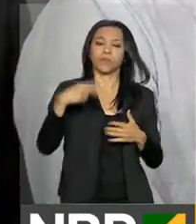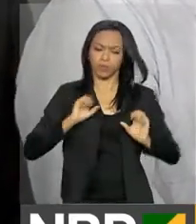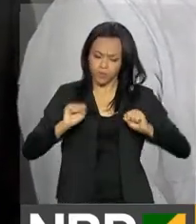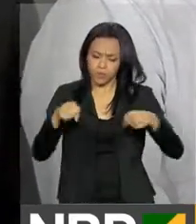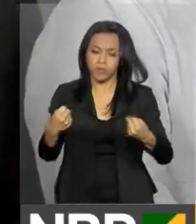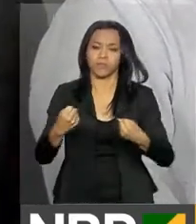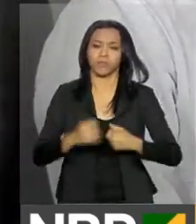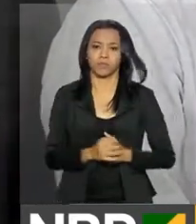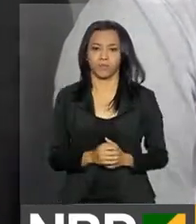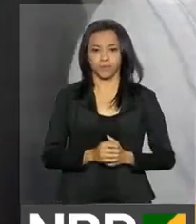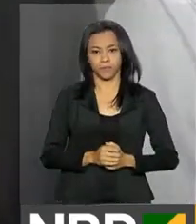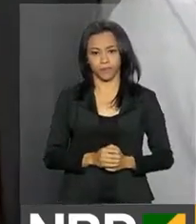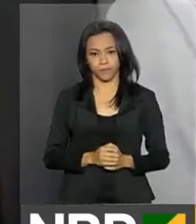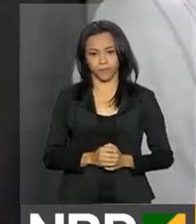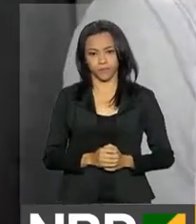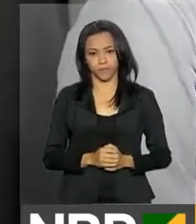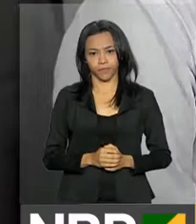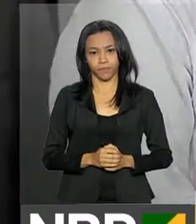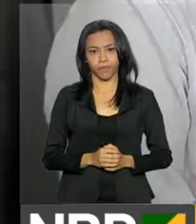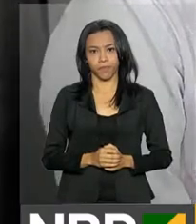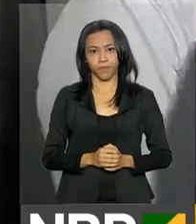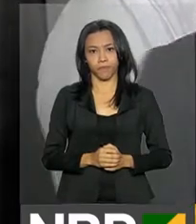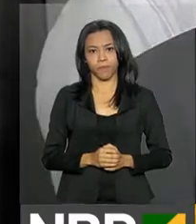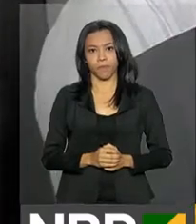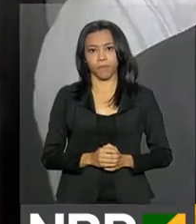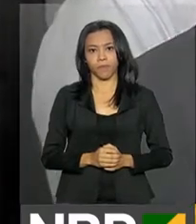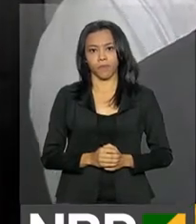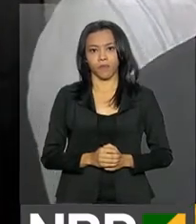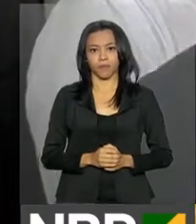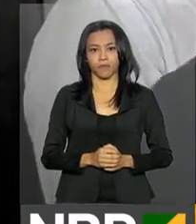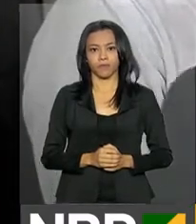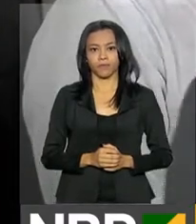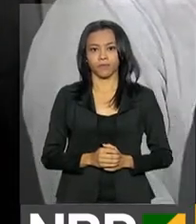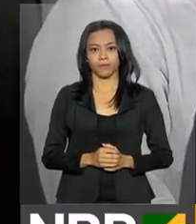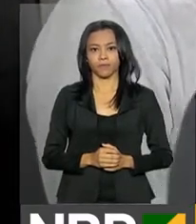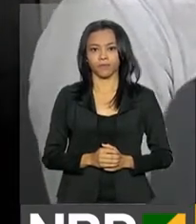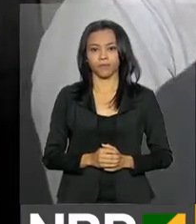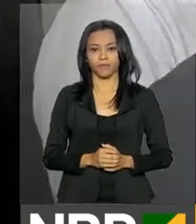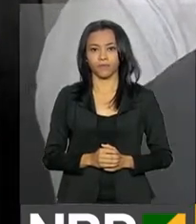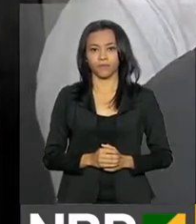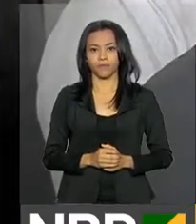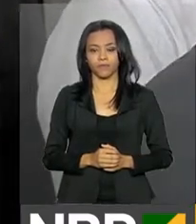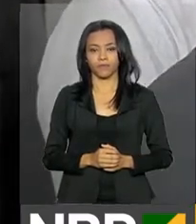empenho. Ah, seguramente.